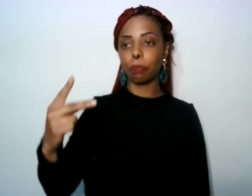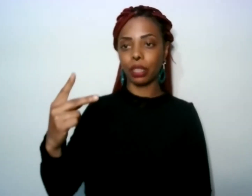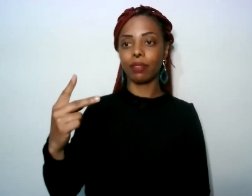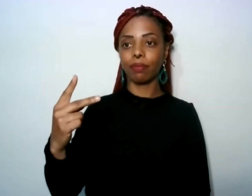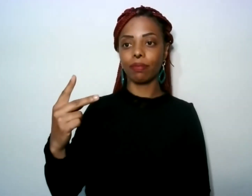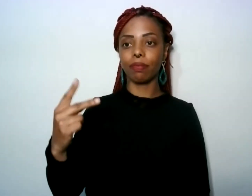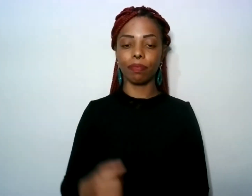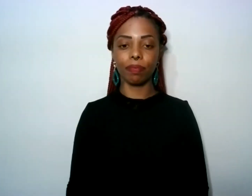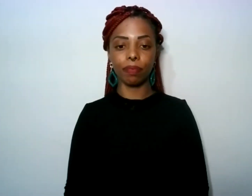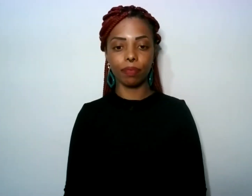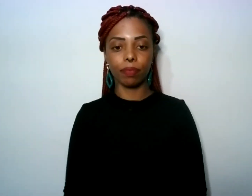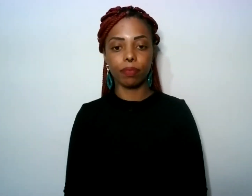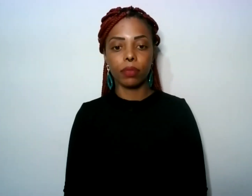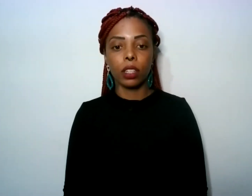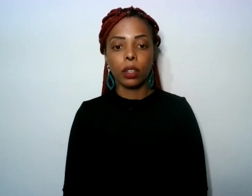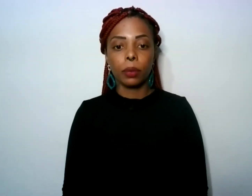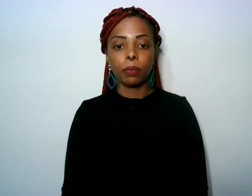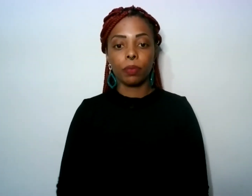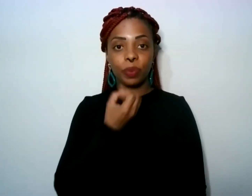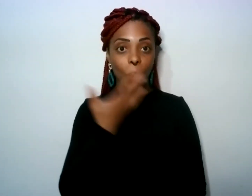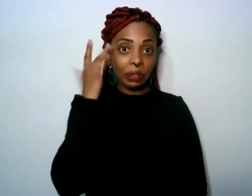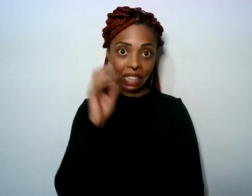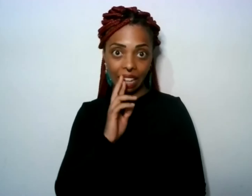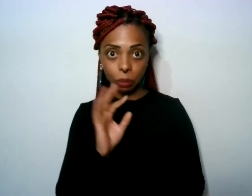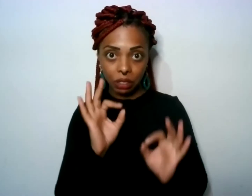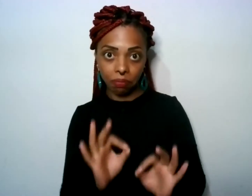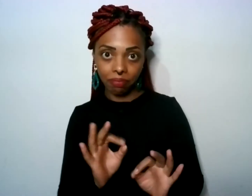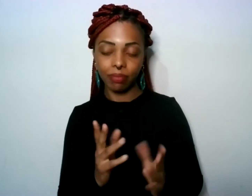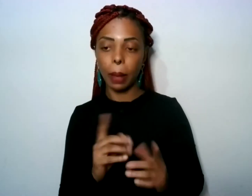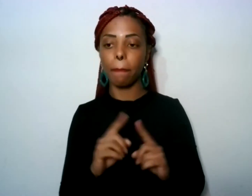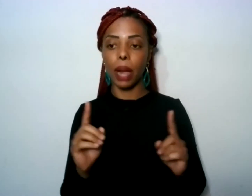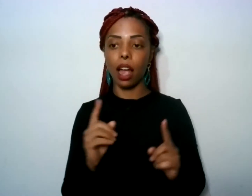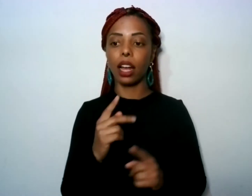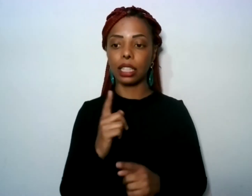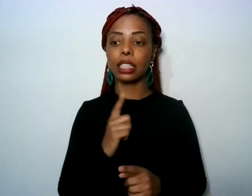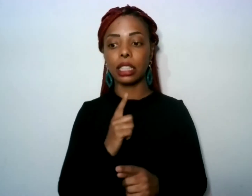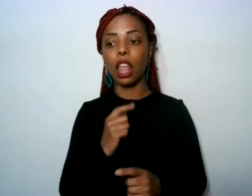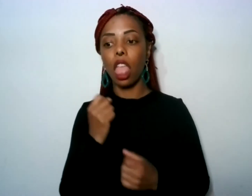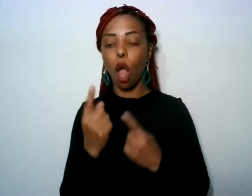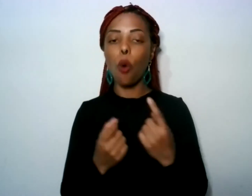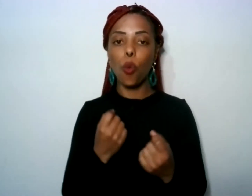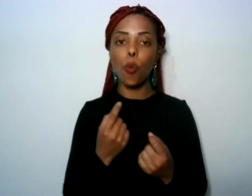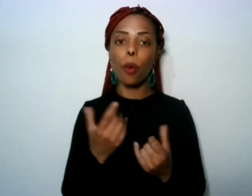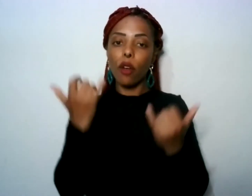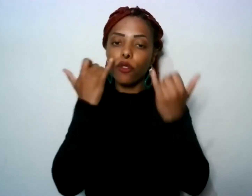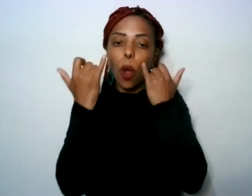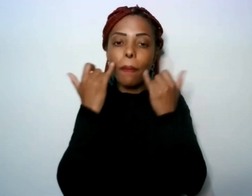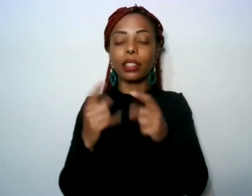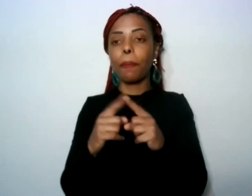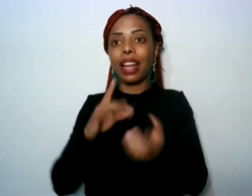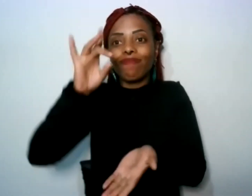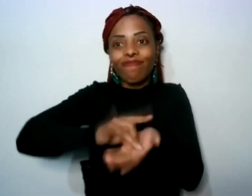CCSP bom eu não sei se eu respondi bem mas eu acho que a gente tem indícios a gente não tem de fato uma